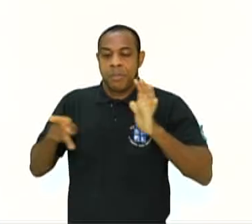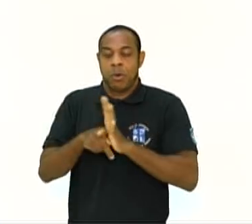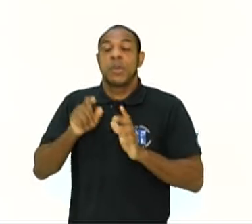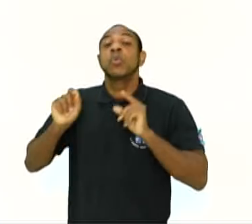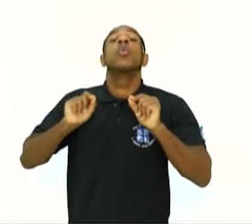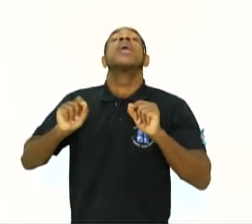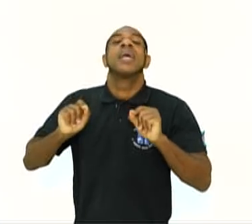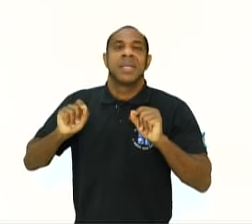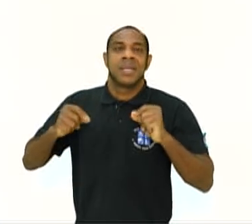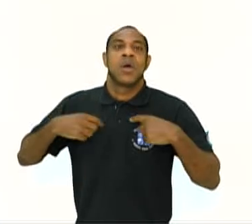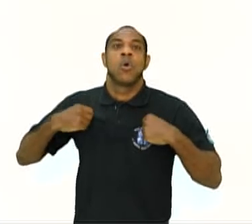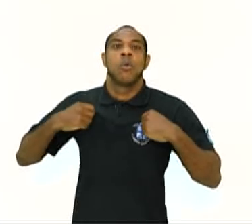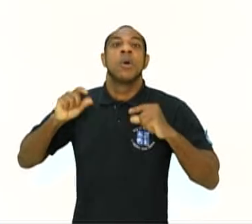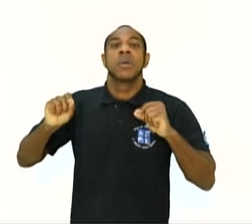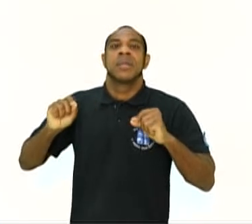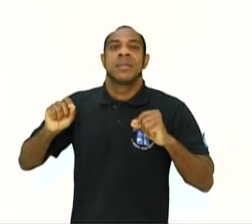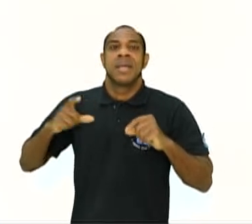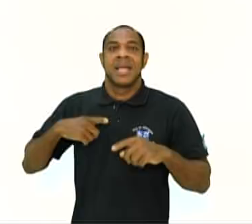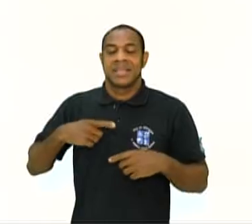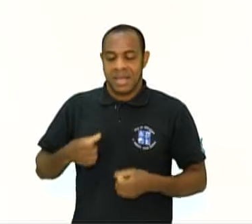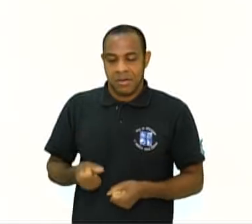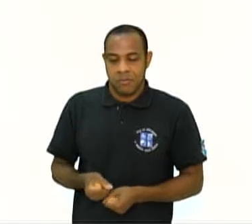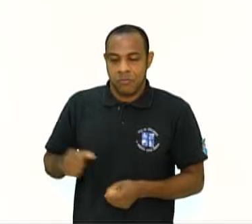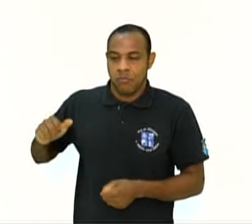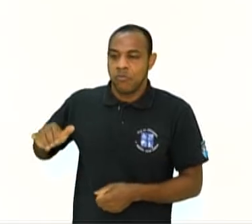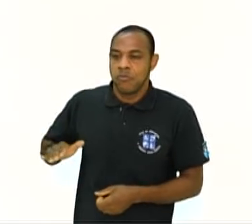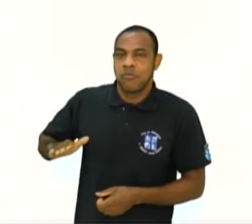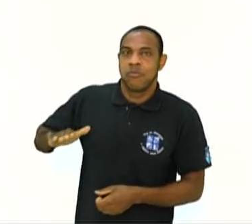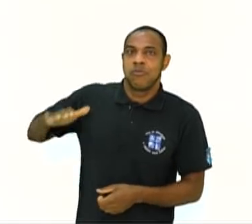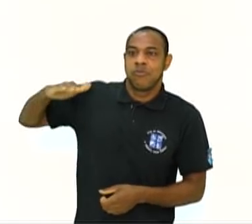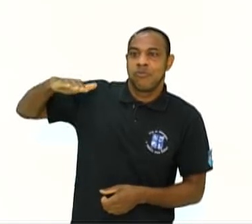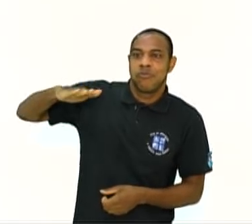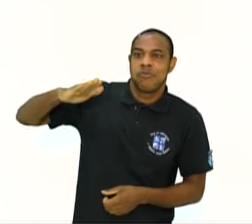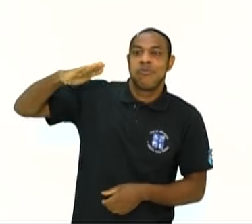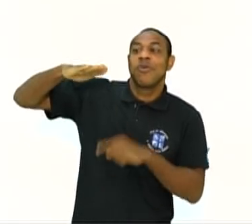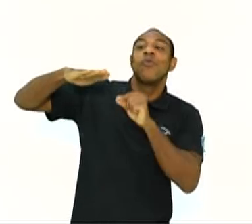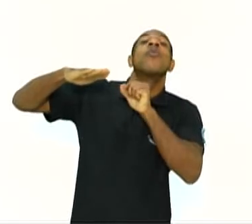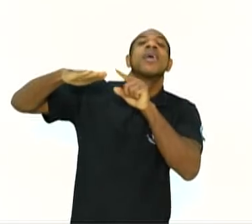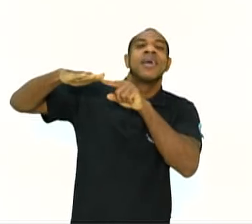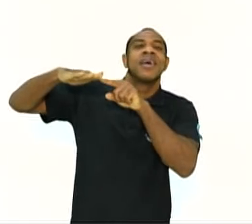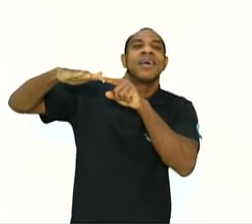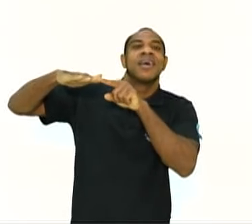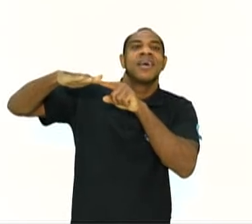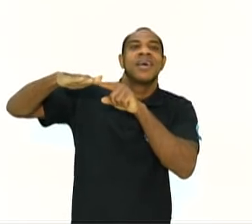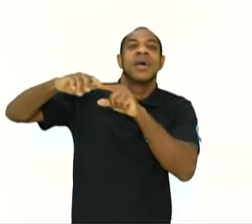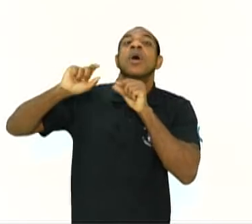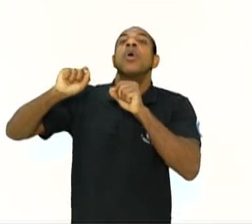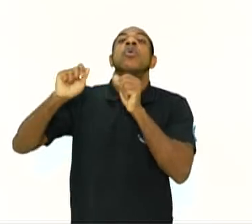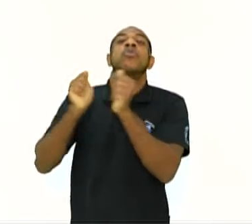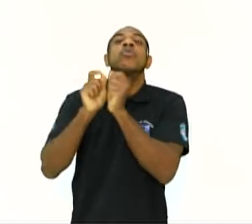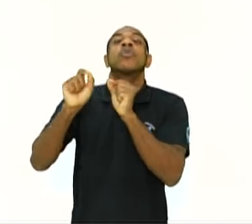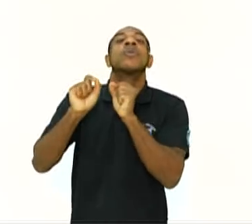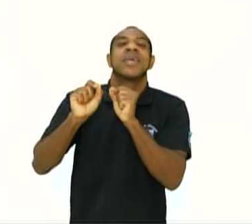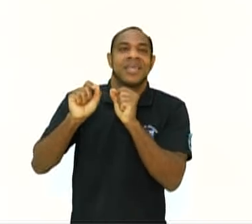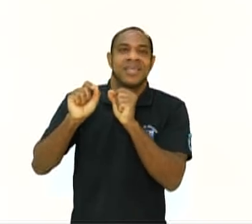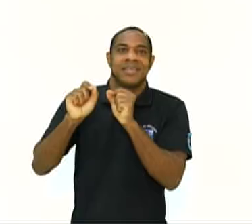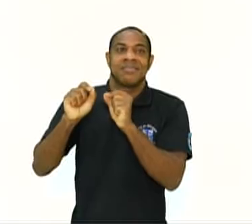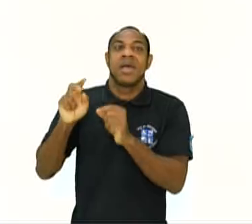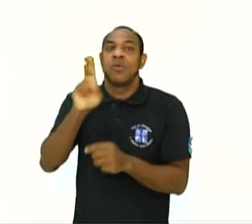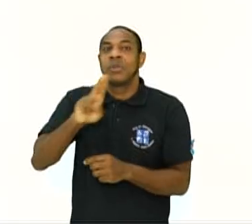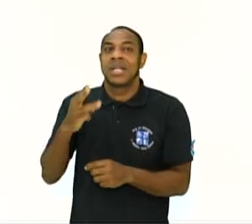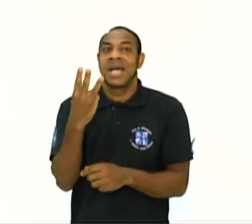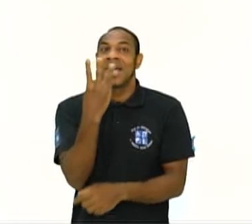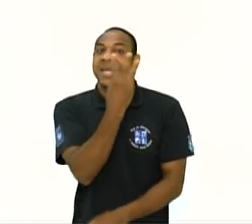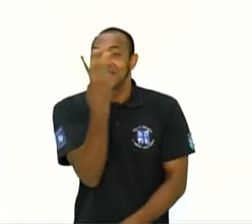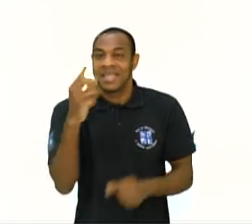flying on her. Ela está voando no quê? With her. Com quem? Então, você vai usar essas 3 palavrinhas